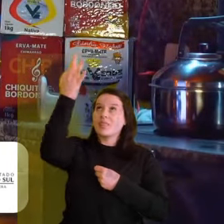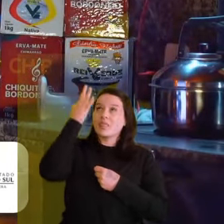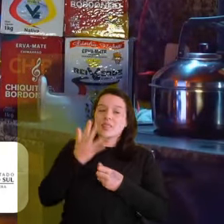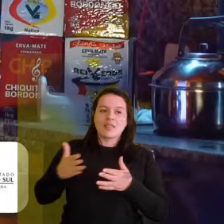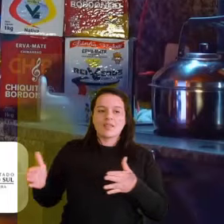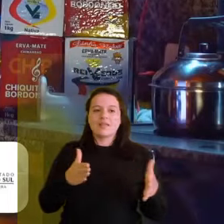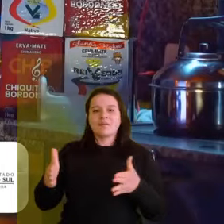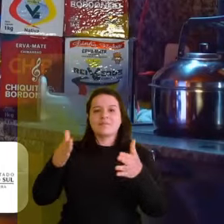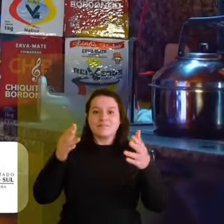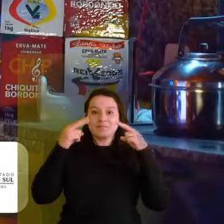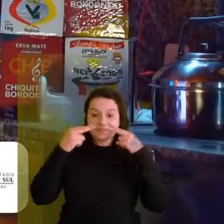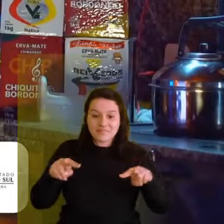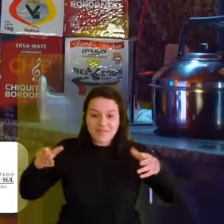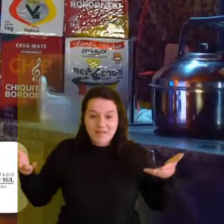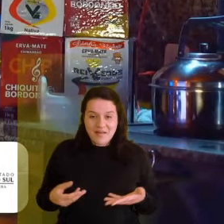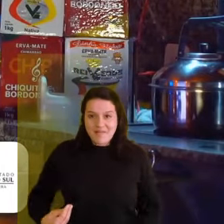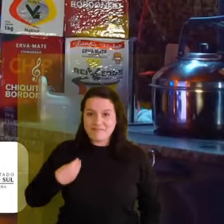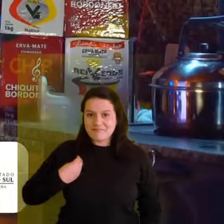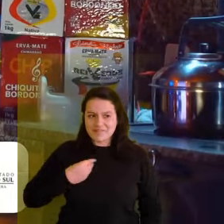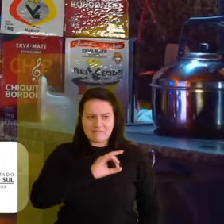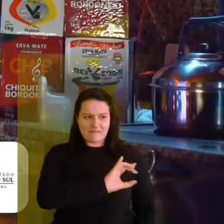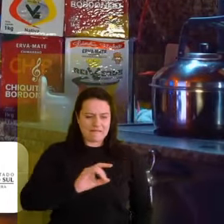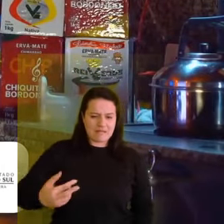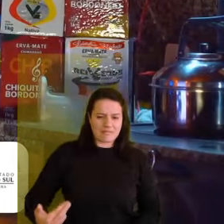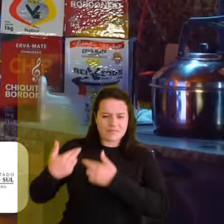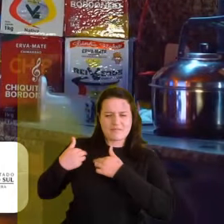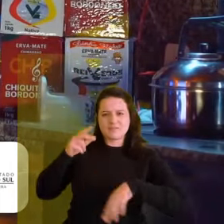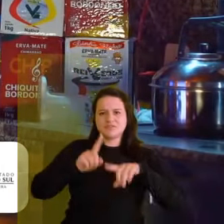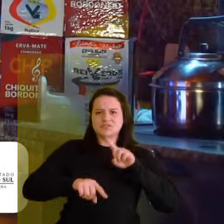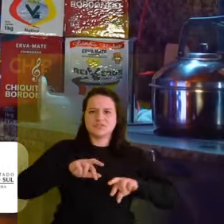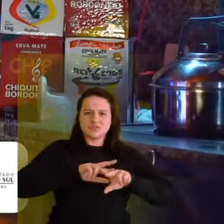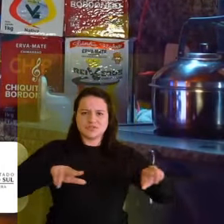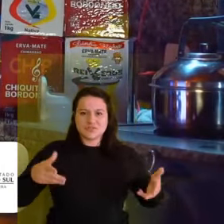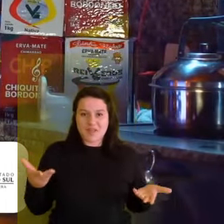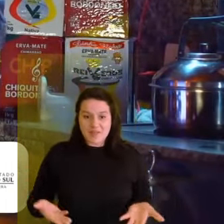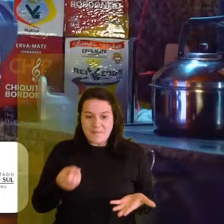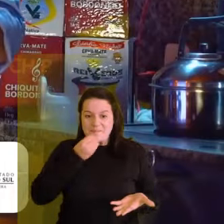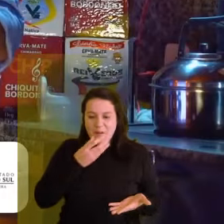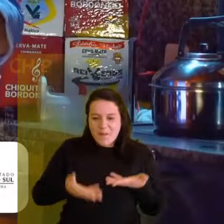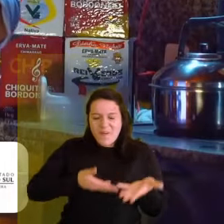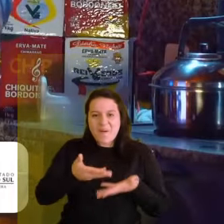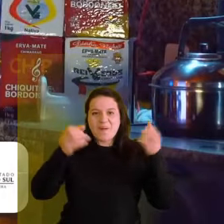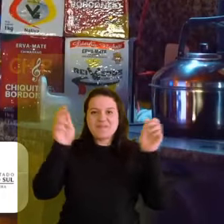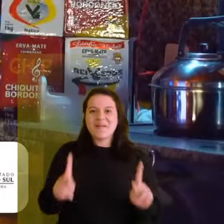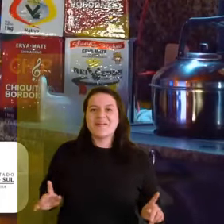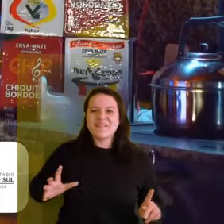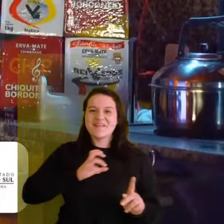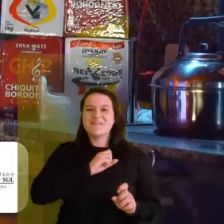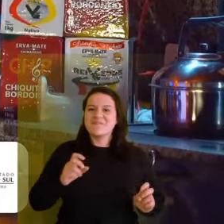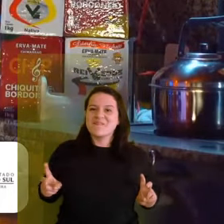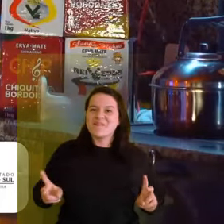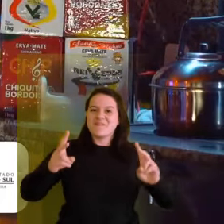um colhe o que planta, semeia bondade, vai colher amor e paz. Sigo cantando e semeando amizade,